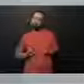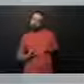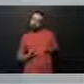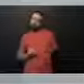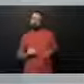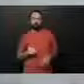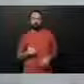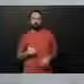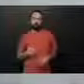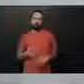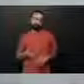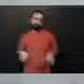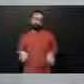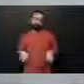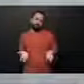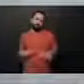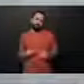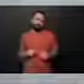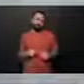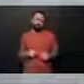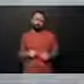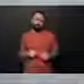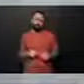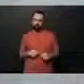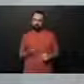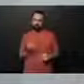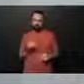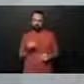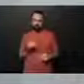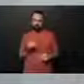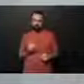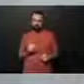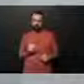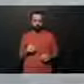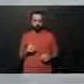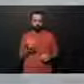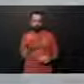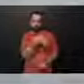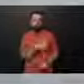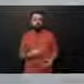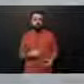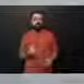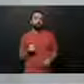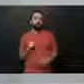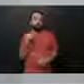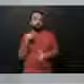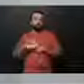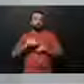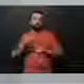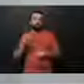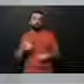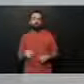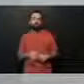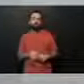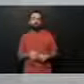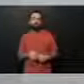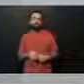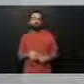é viável, né? Nós, às vezes, gostamos de fazer mais rápido o exercício e mostrar que nós aprendemos. Então, vamos lá.